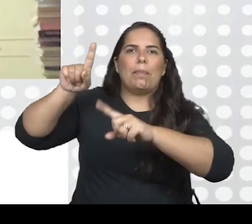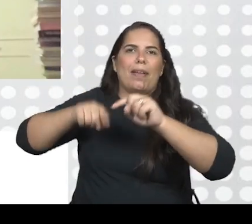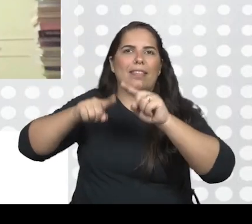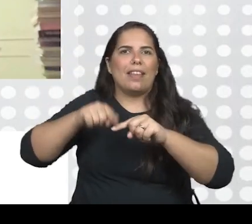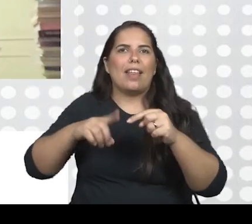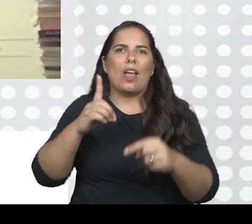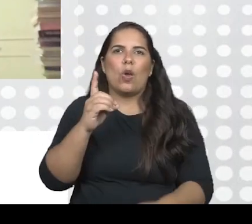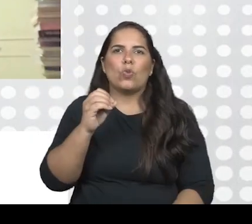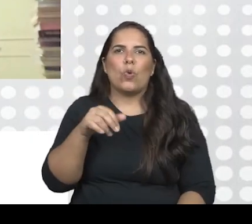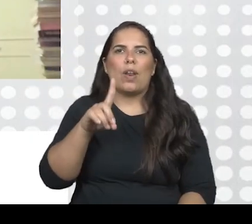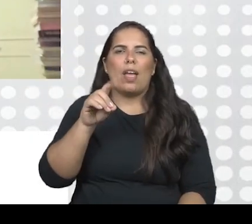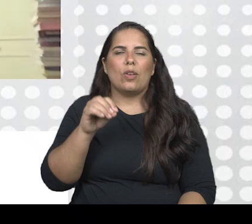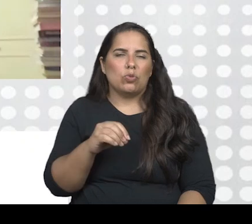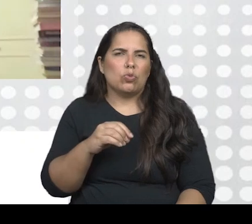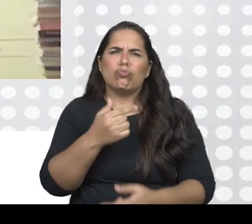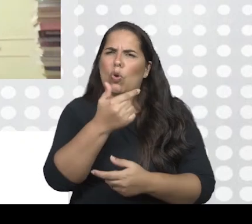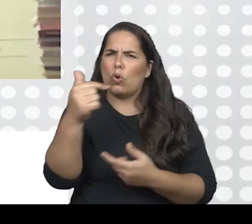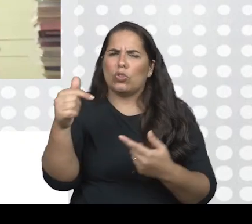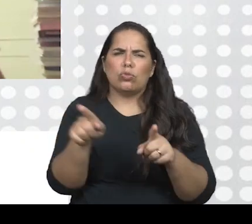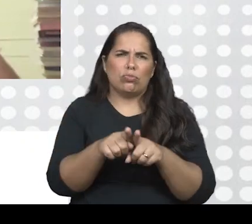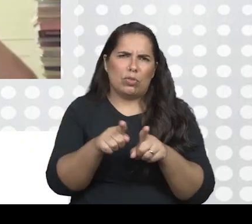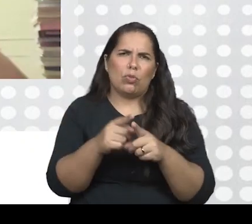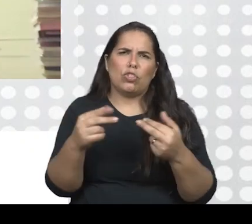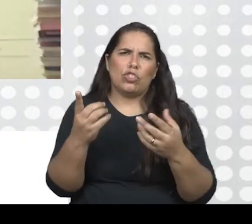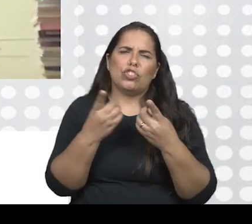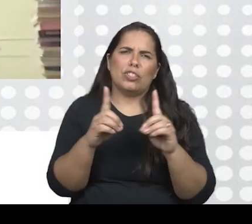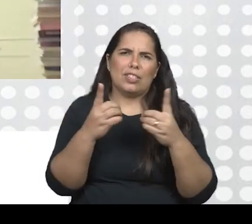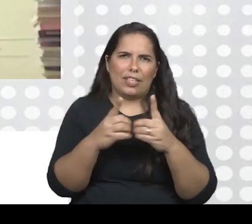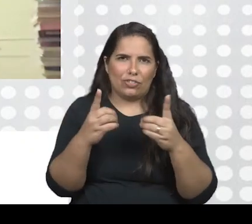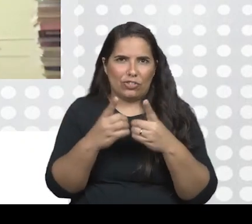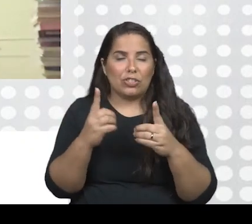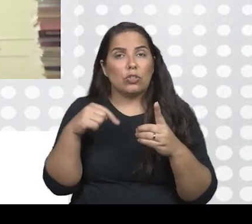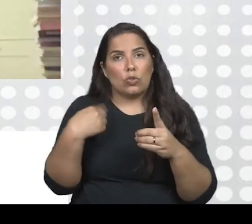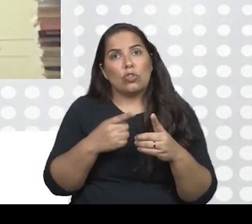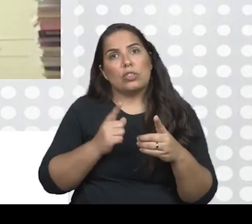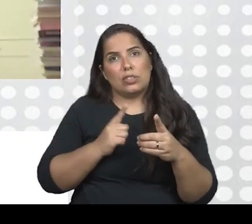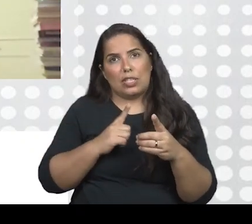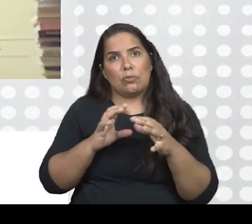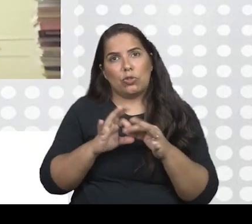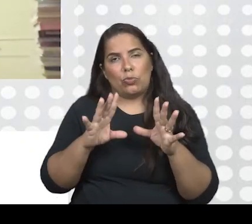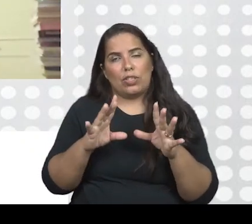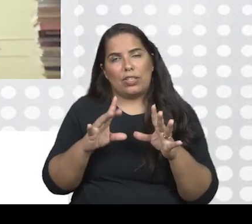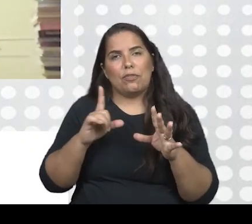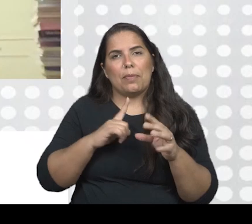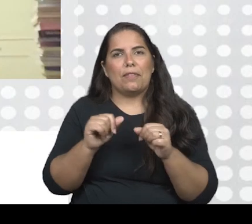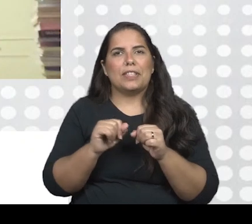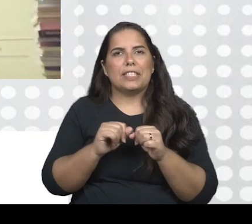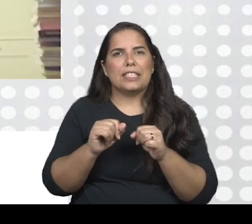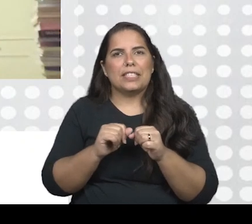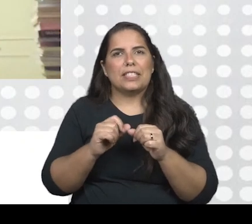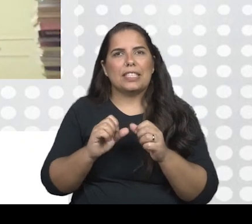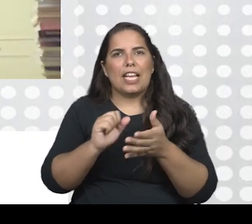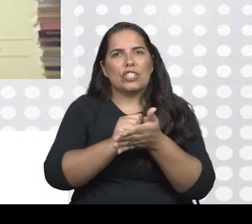material dourado, mapas e outros recursos didáticos que nós temos disponíveis para fazer